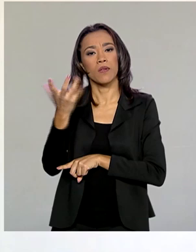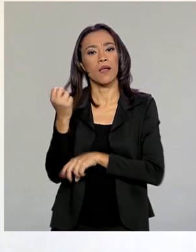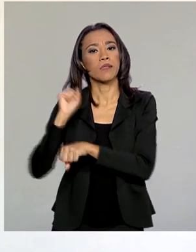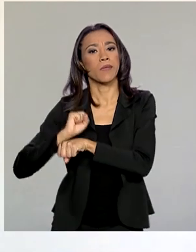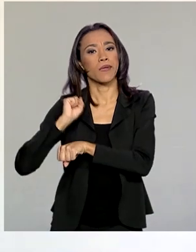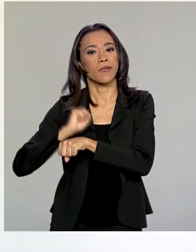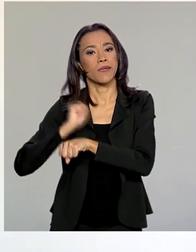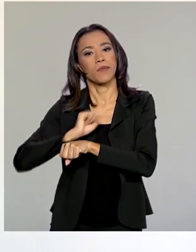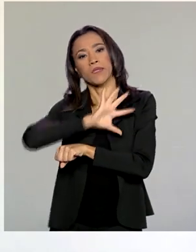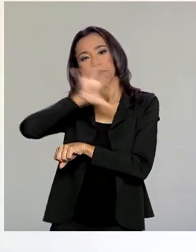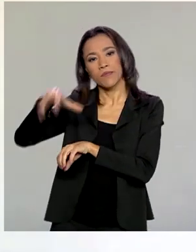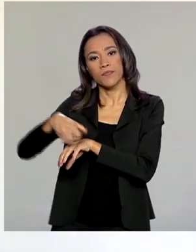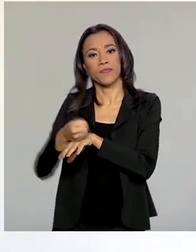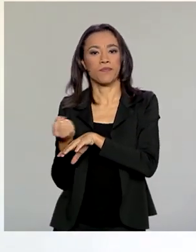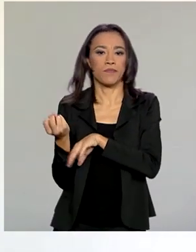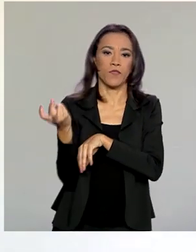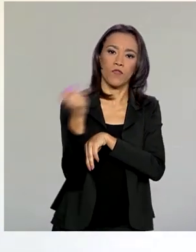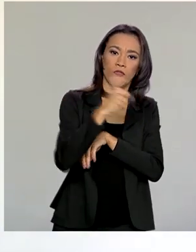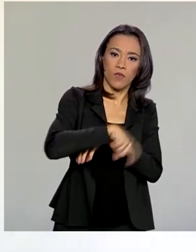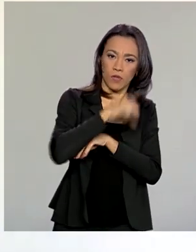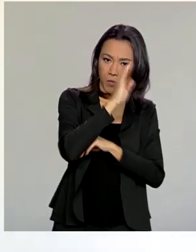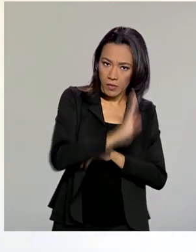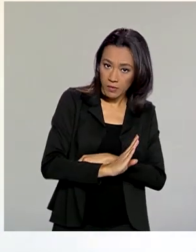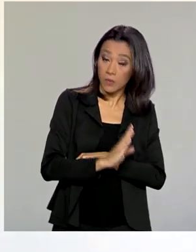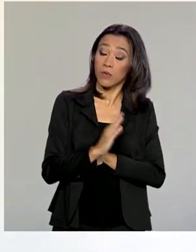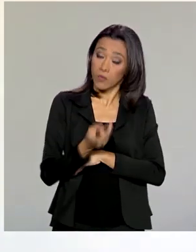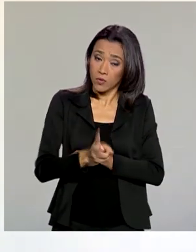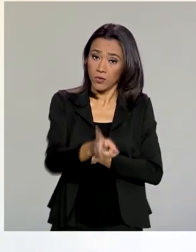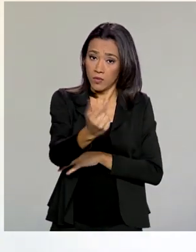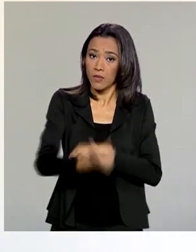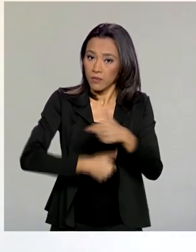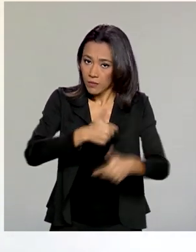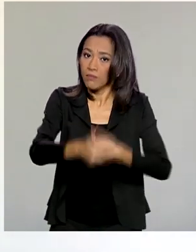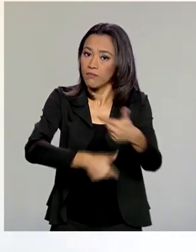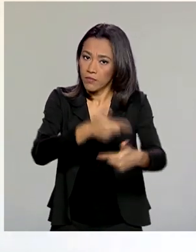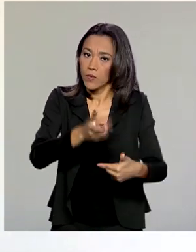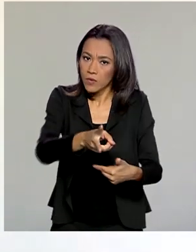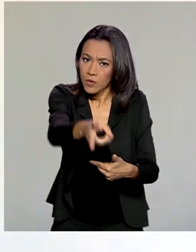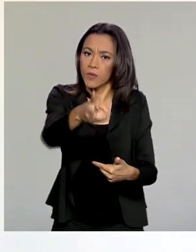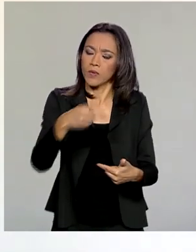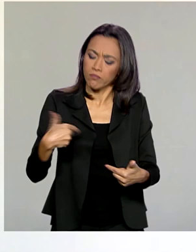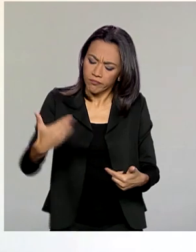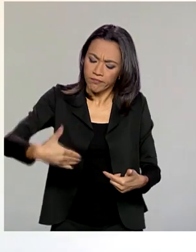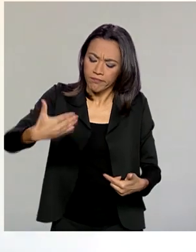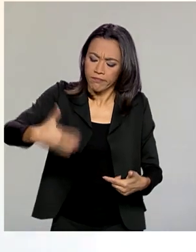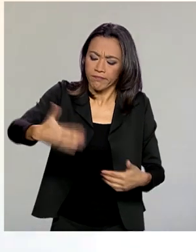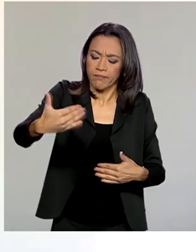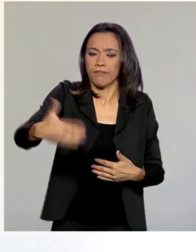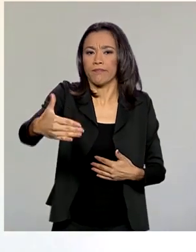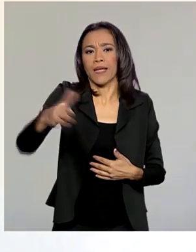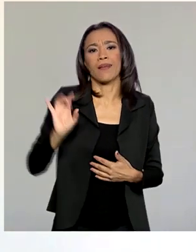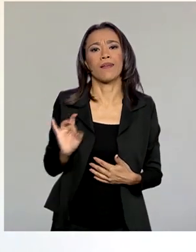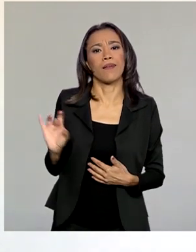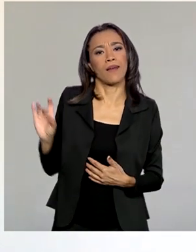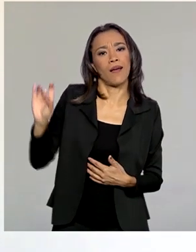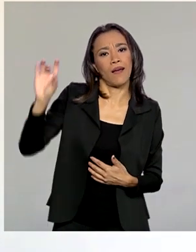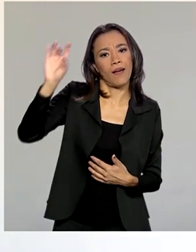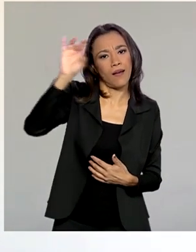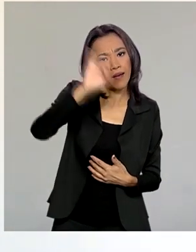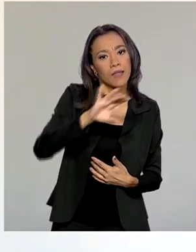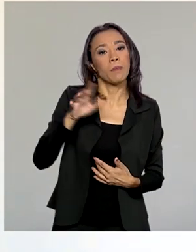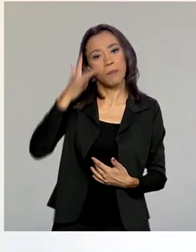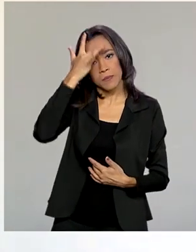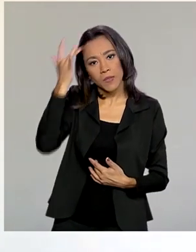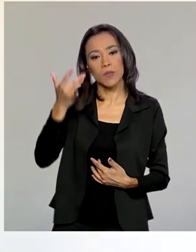a repatriação. O trabalho, ele continua sendo feito e será incensante até que cada um dos brasileiros